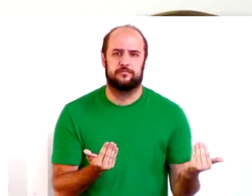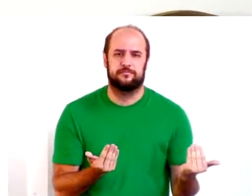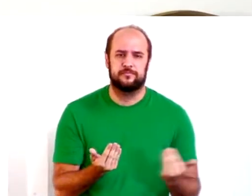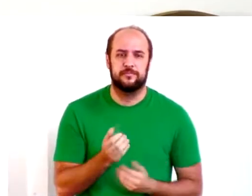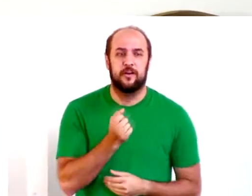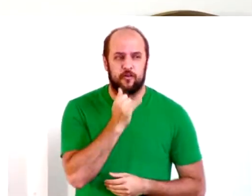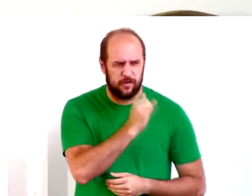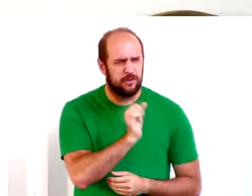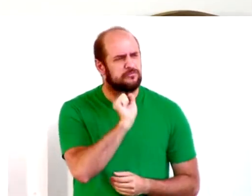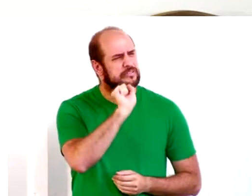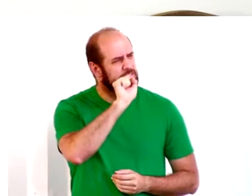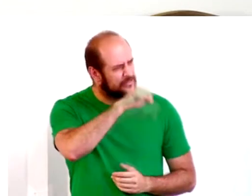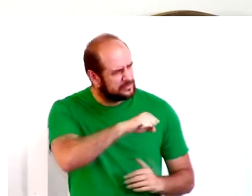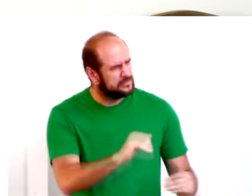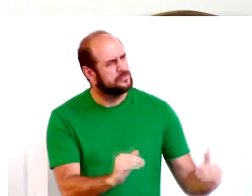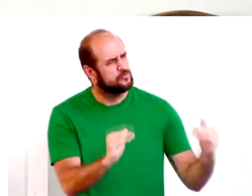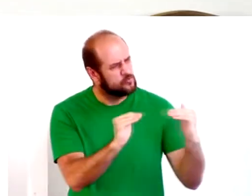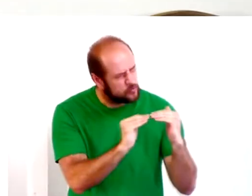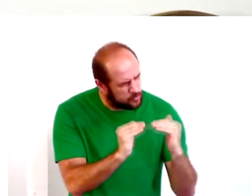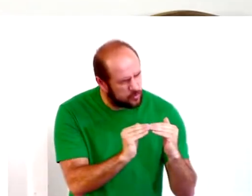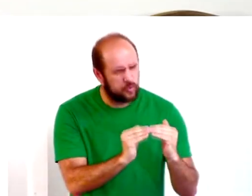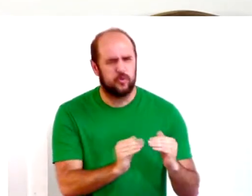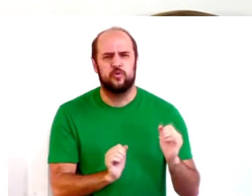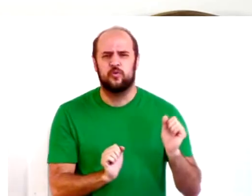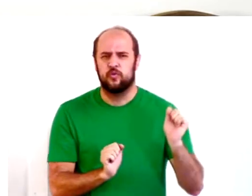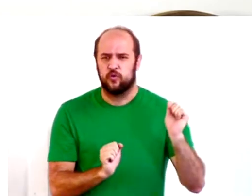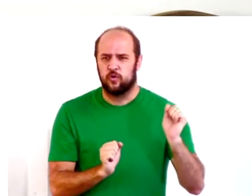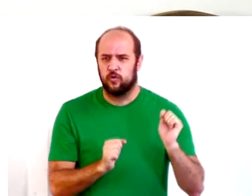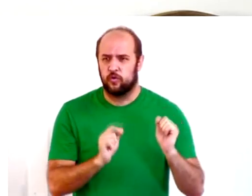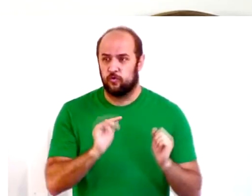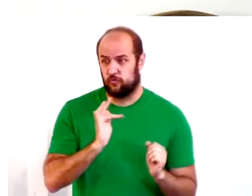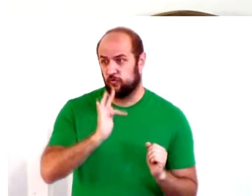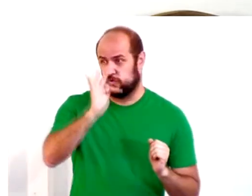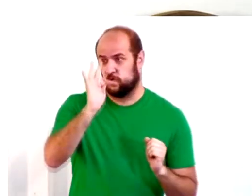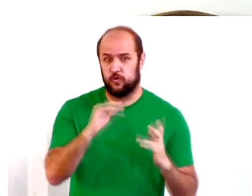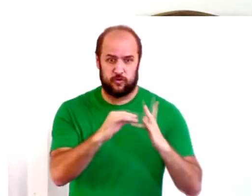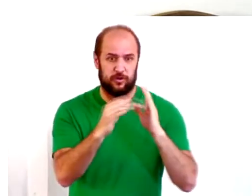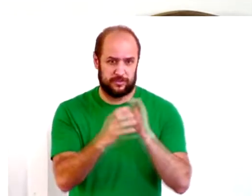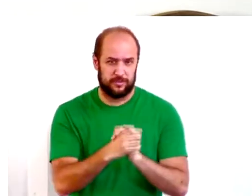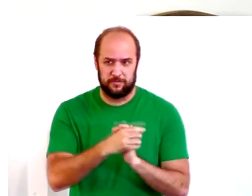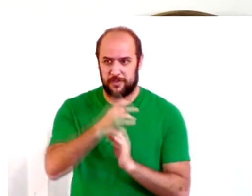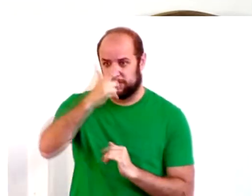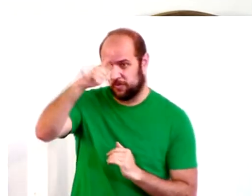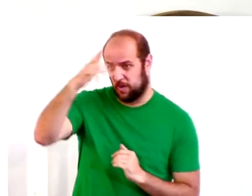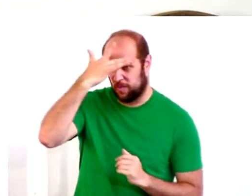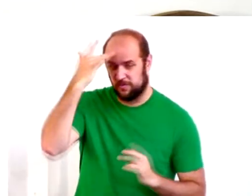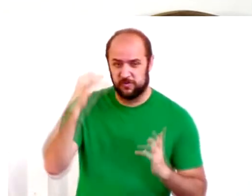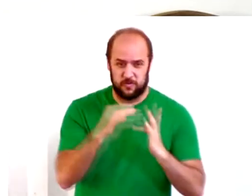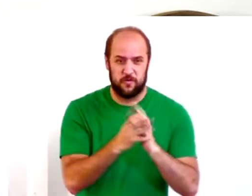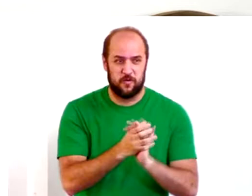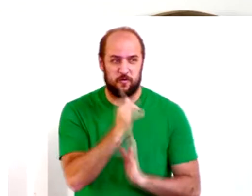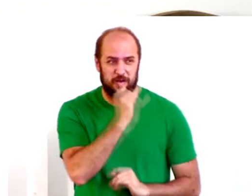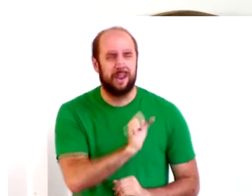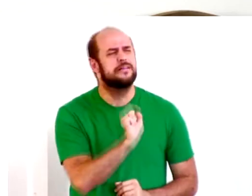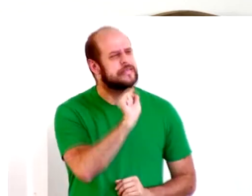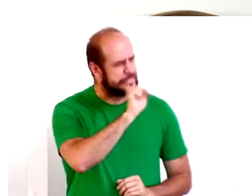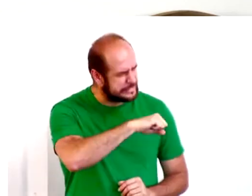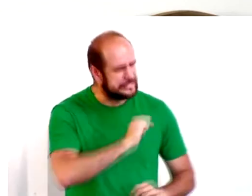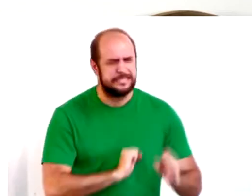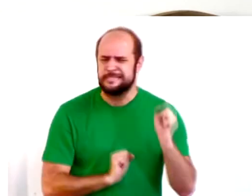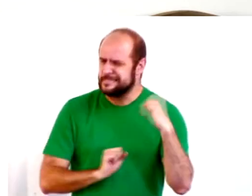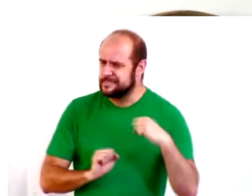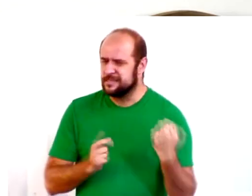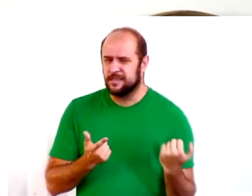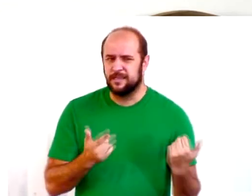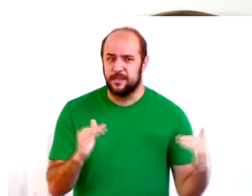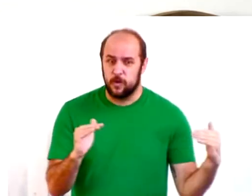sim que a gente disse um dia, e que muitos de nós dirão no devido tempo, ele é um compromisso formal,